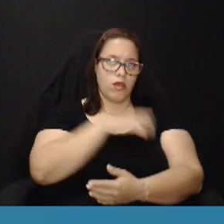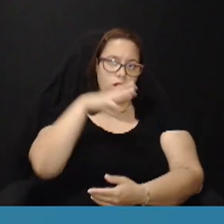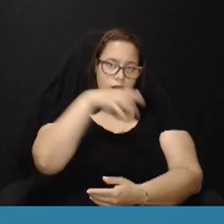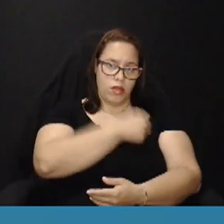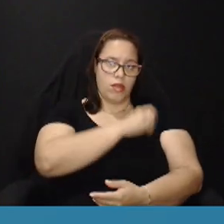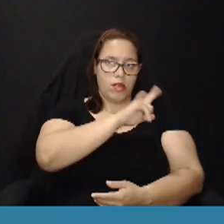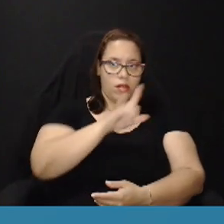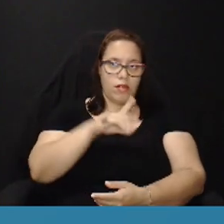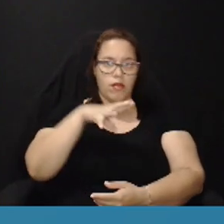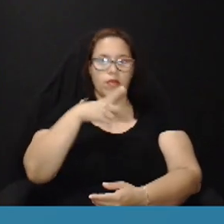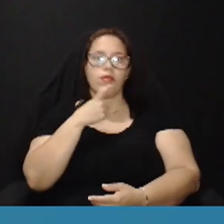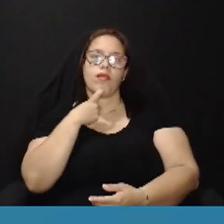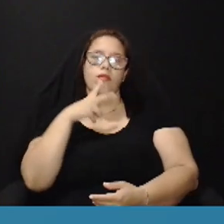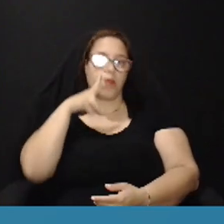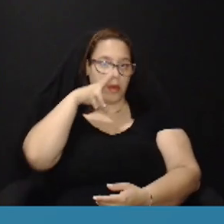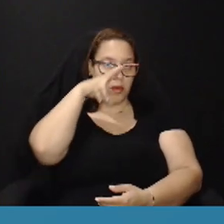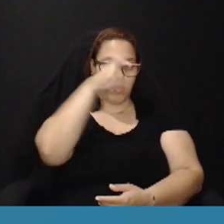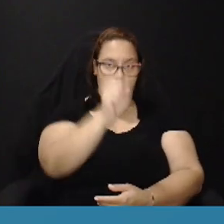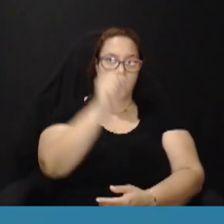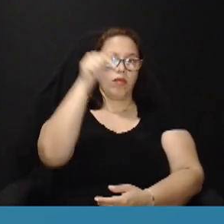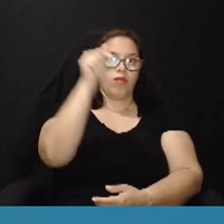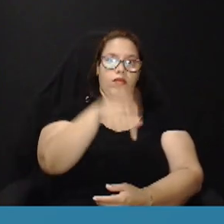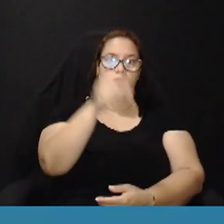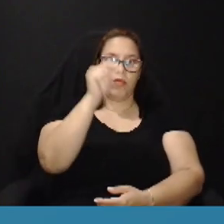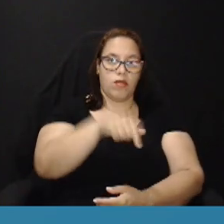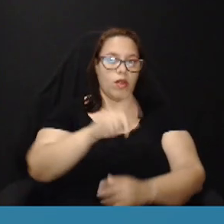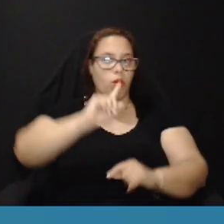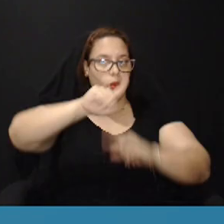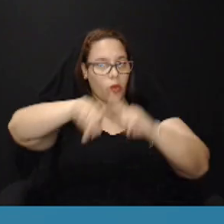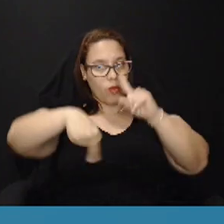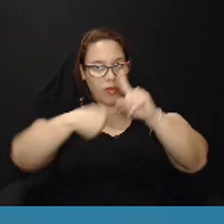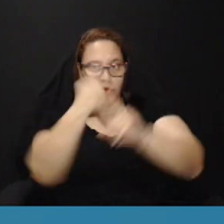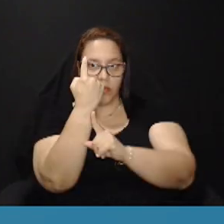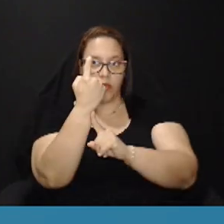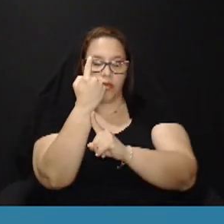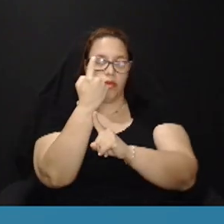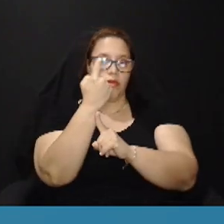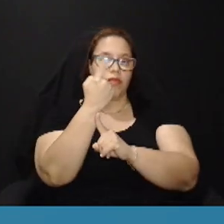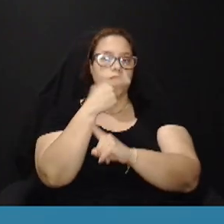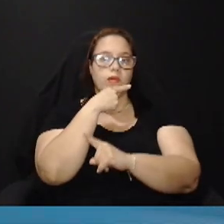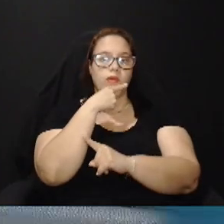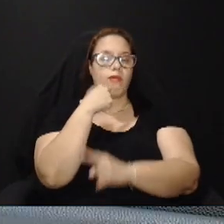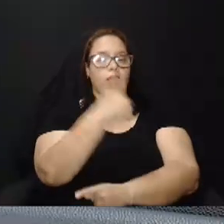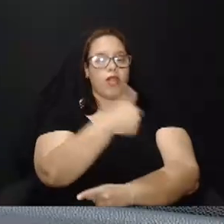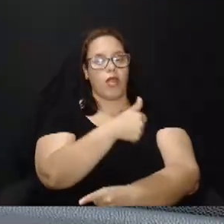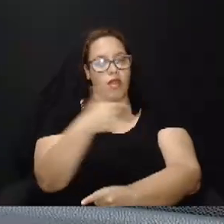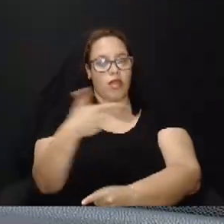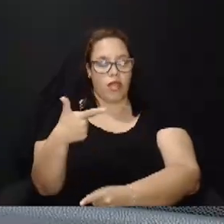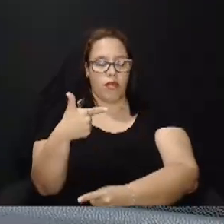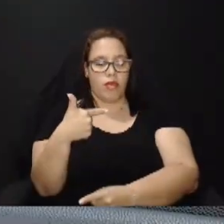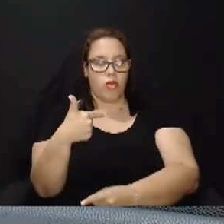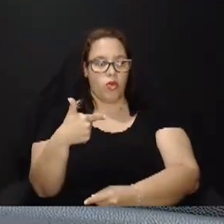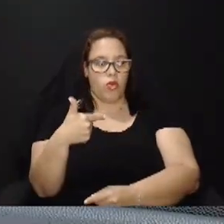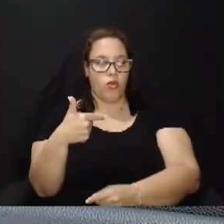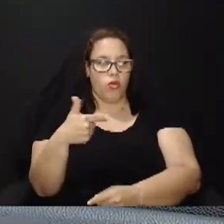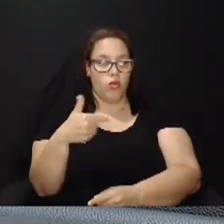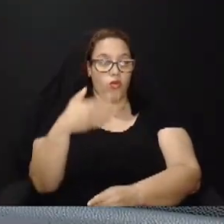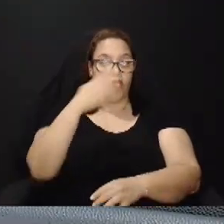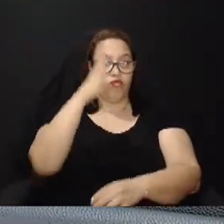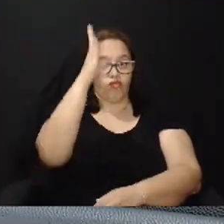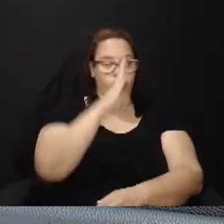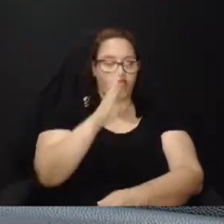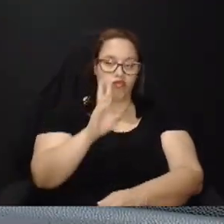na força dessa cidade, que é uma potência. Eu já falei, 12ª economia do país, é uma cidade que é uma metrópole, não